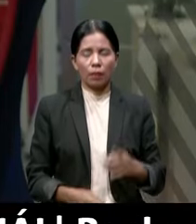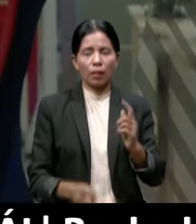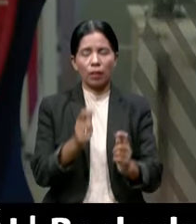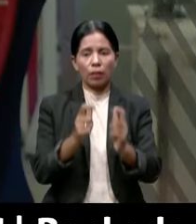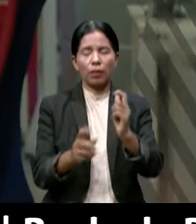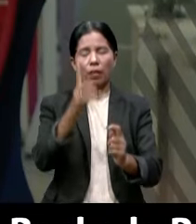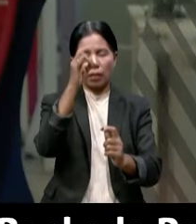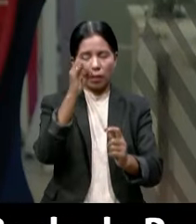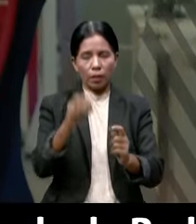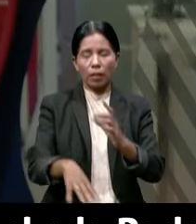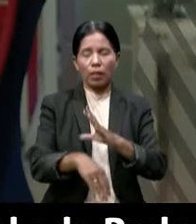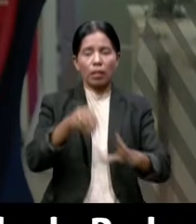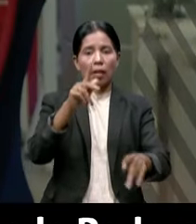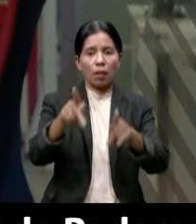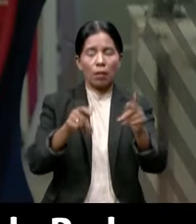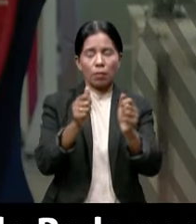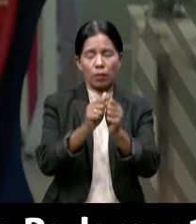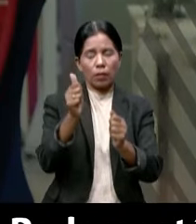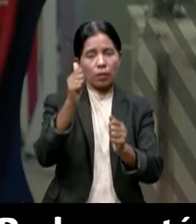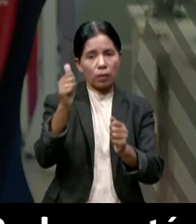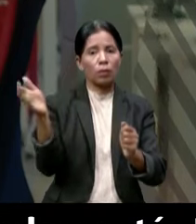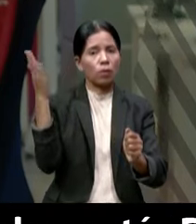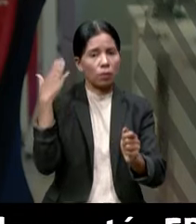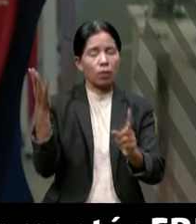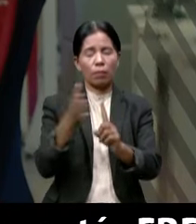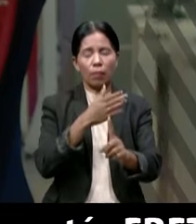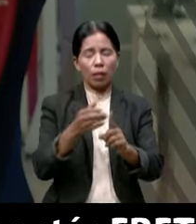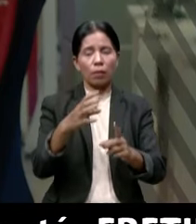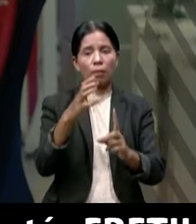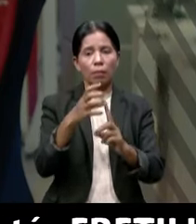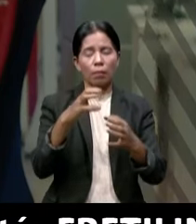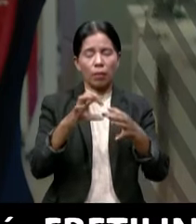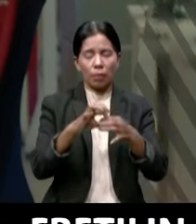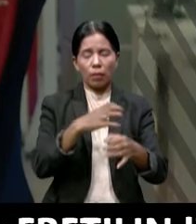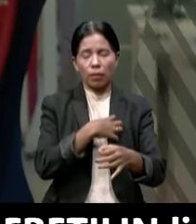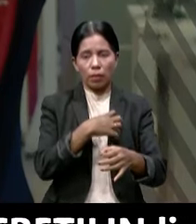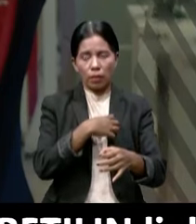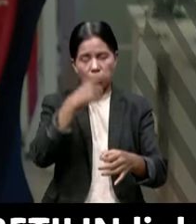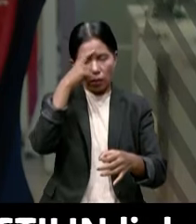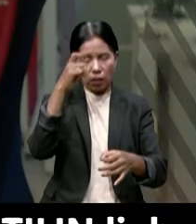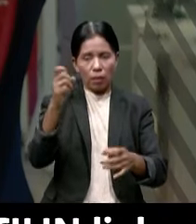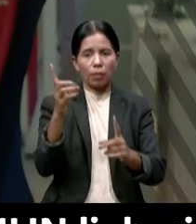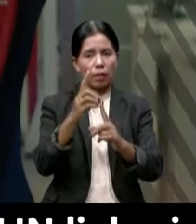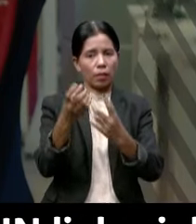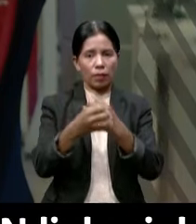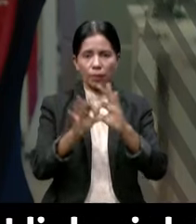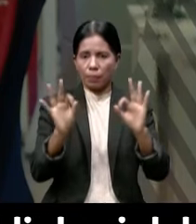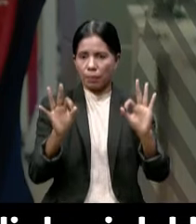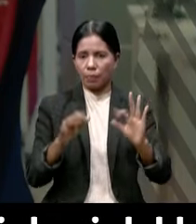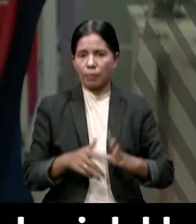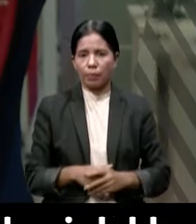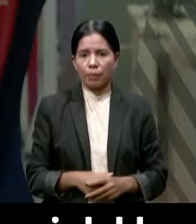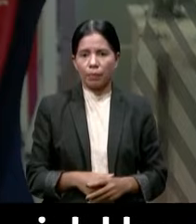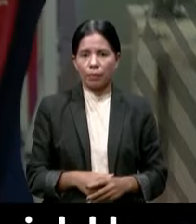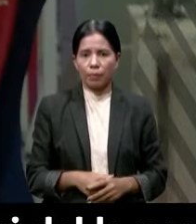Tribunal Dili liberta arguido na Insanulo, nebe baku membro FFDTL, tamba prazo de detenção Liona.